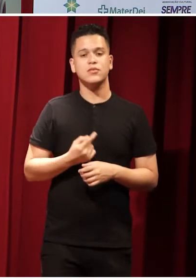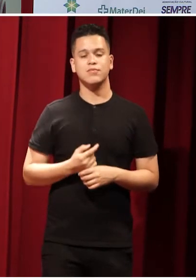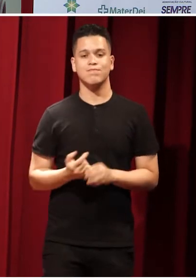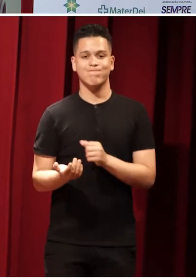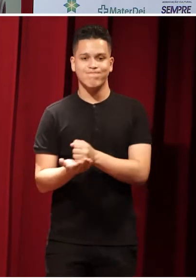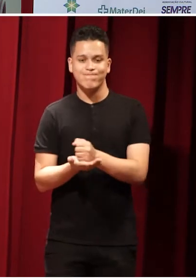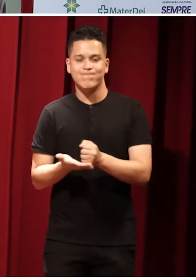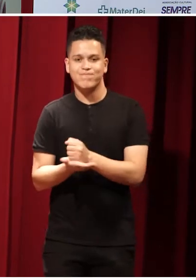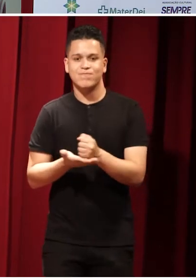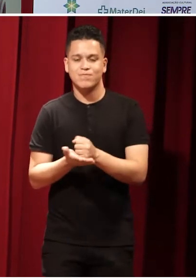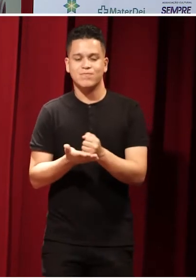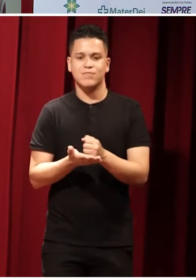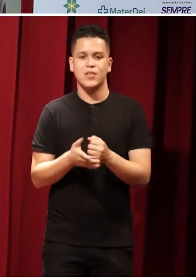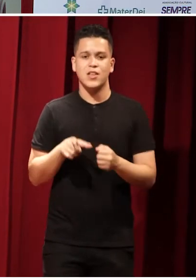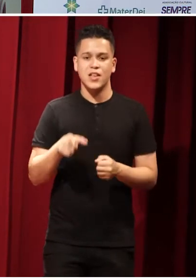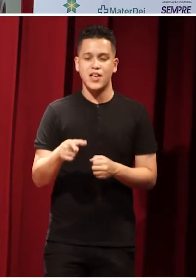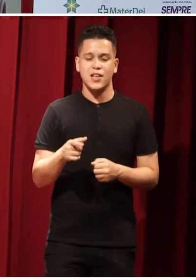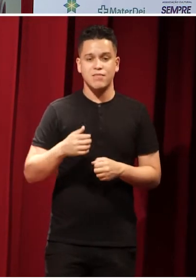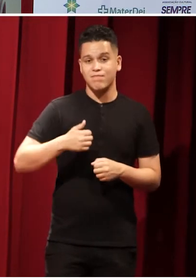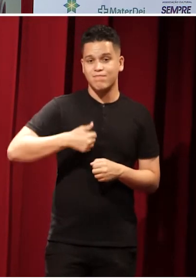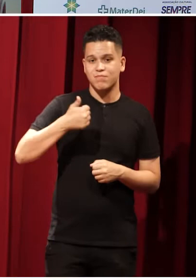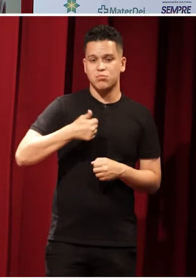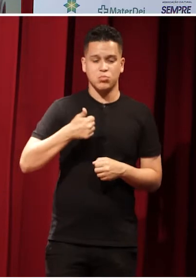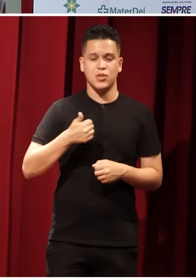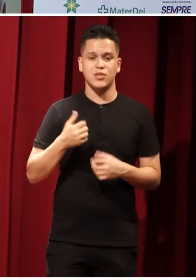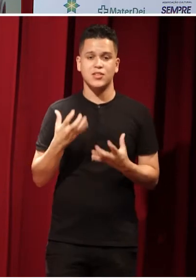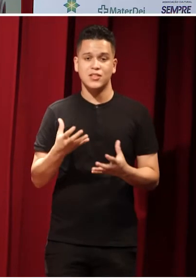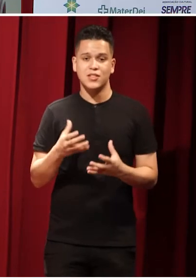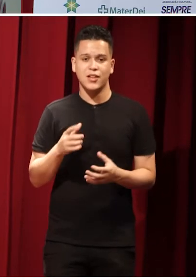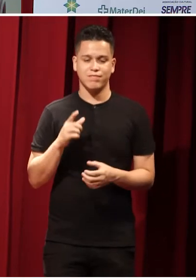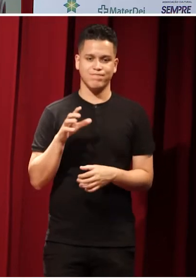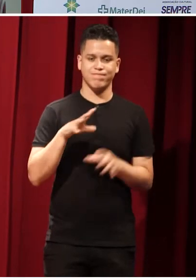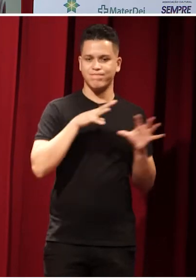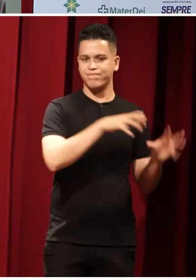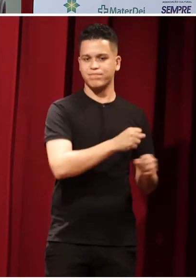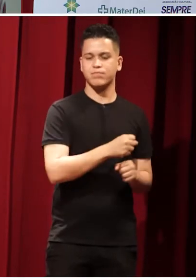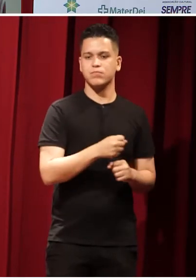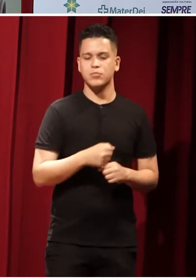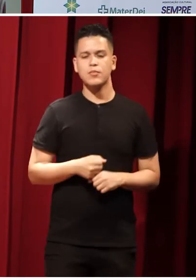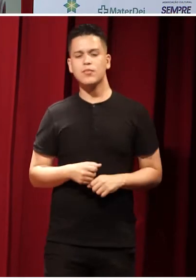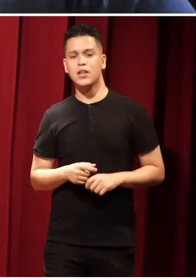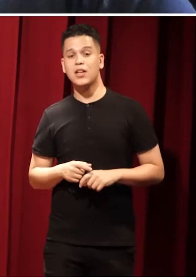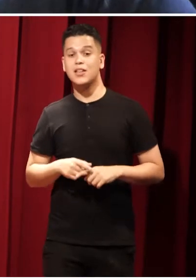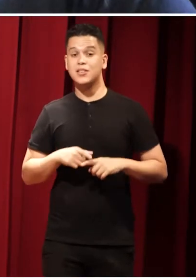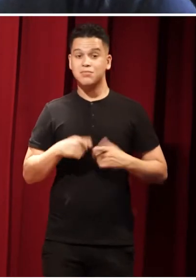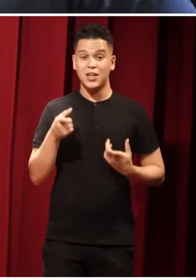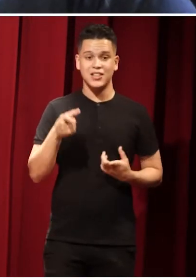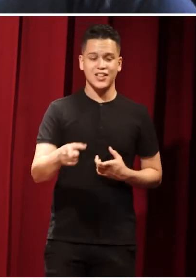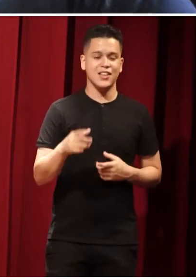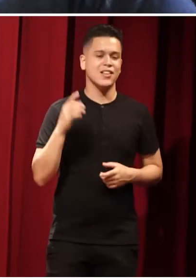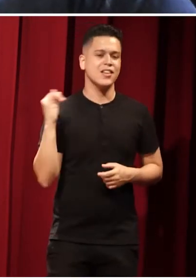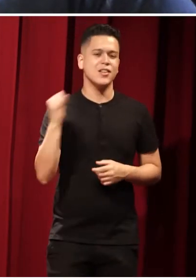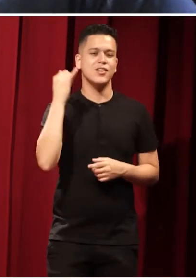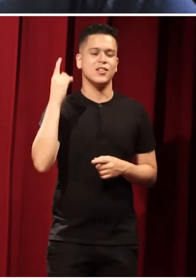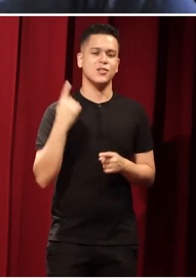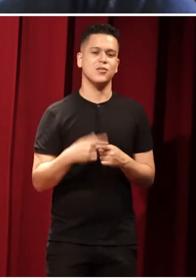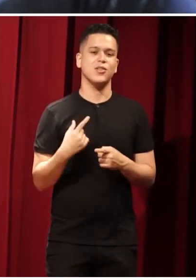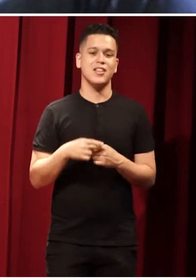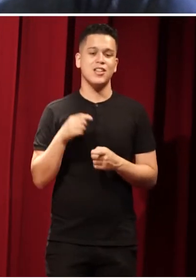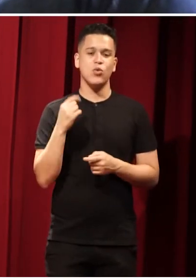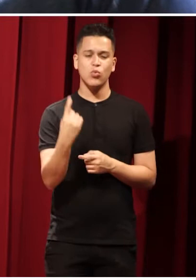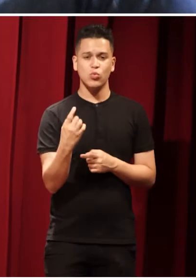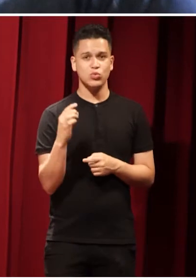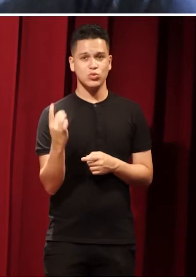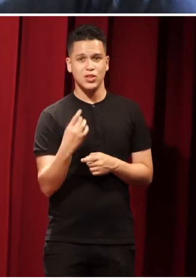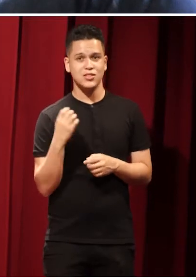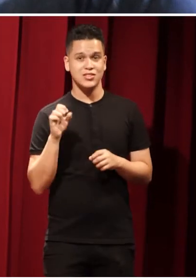que fornece base eleitoral, que é muita gente, tá certo? Um homem observa atentamente.